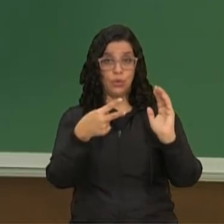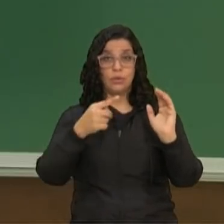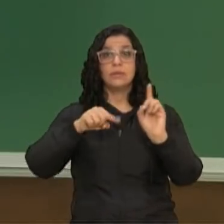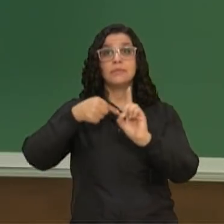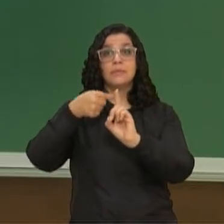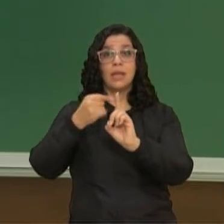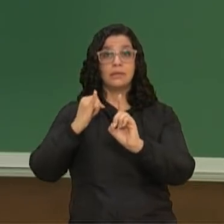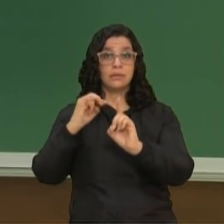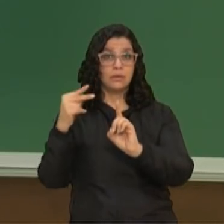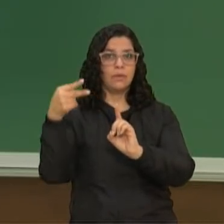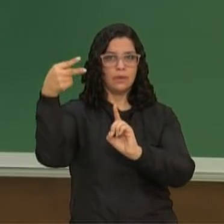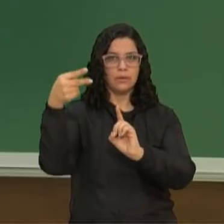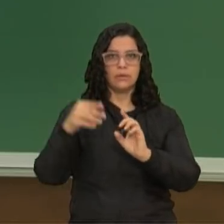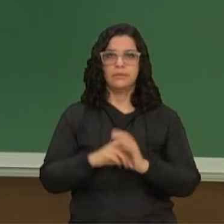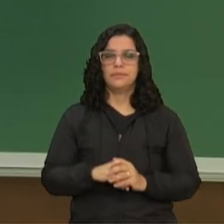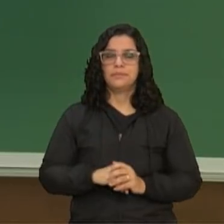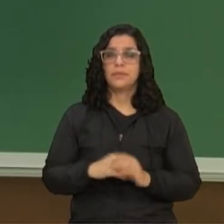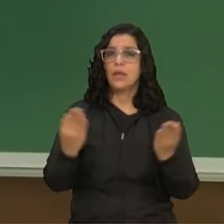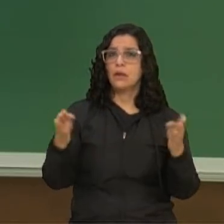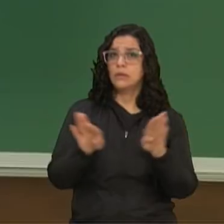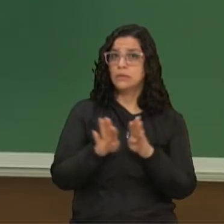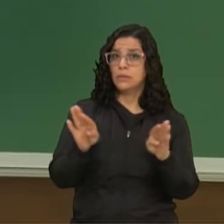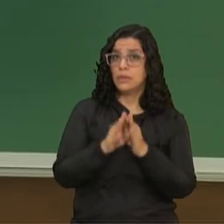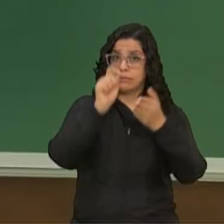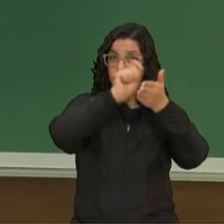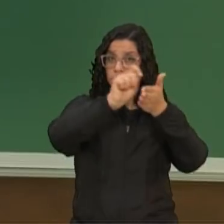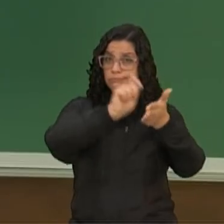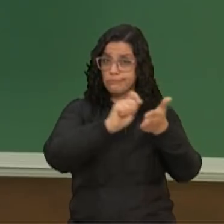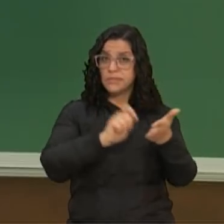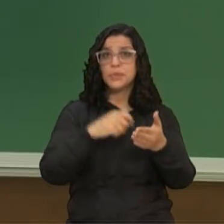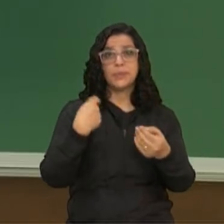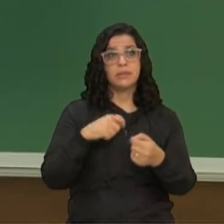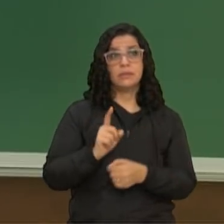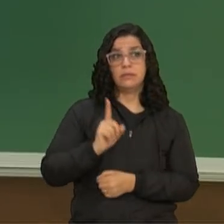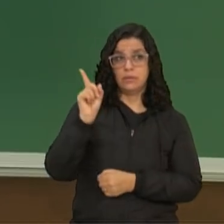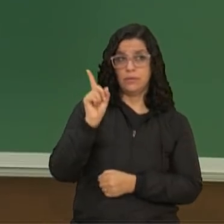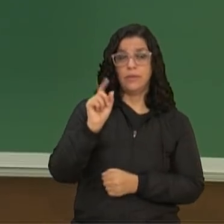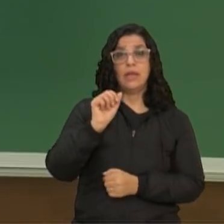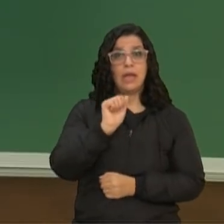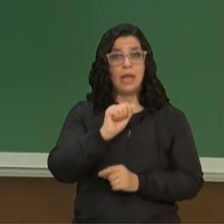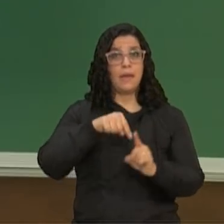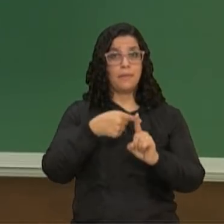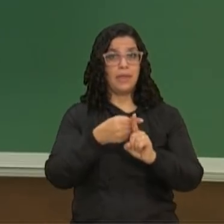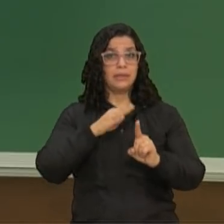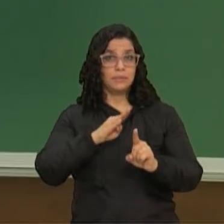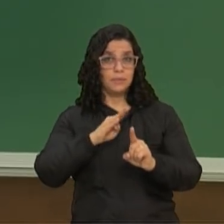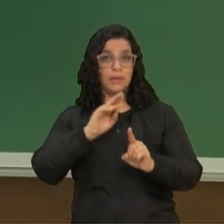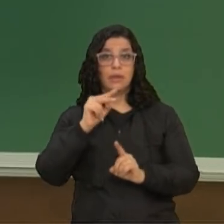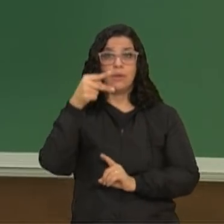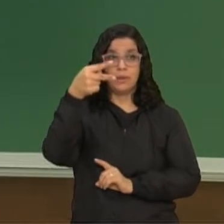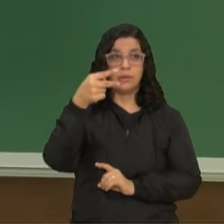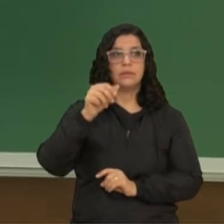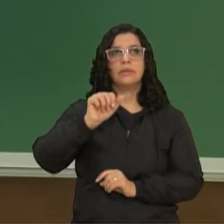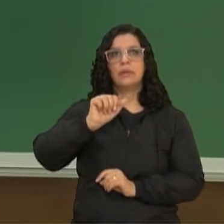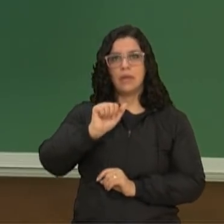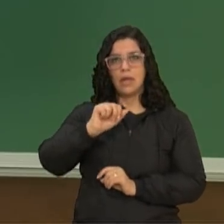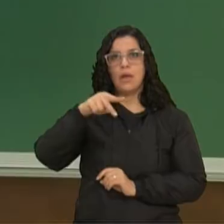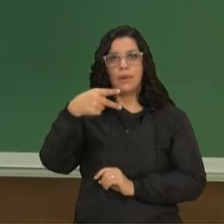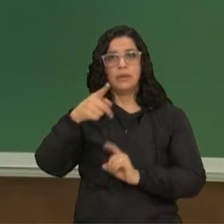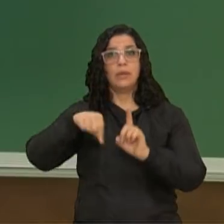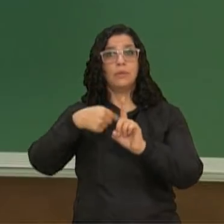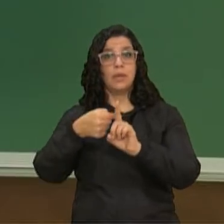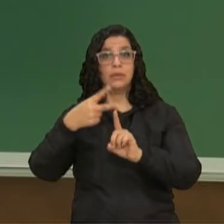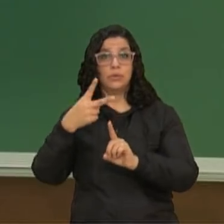i ao quadrado. Então, primeira coisa é sempre escrever o produto notável que a gente quer. Ó. A mais b é o primeiro ao quadrado, mais 2